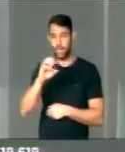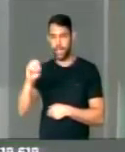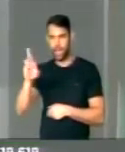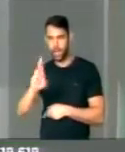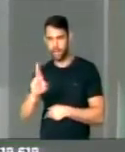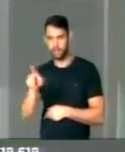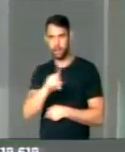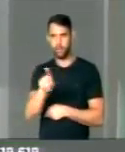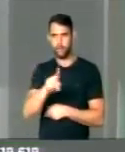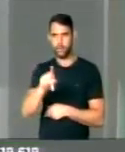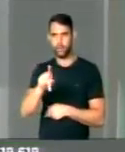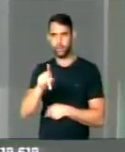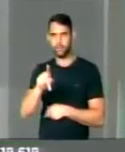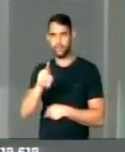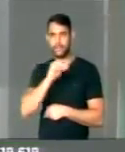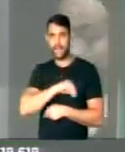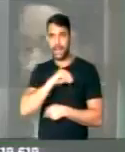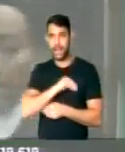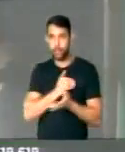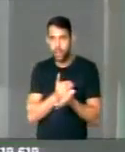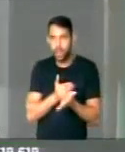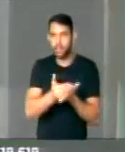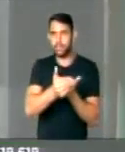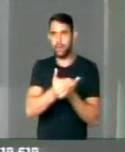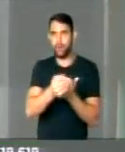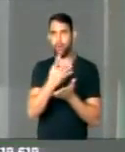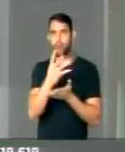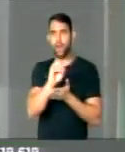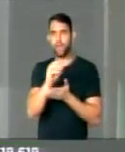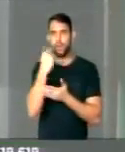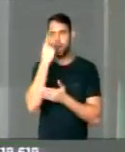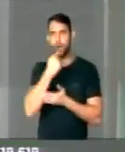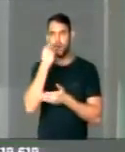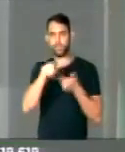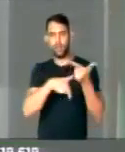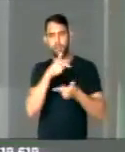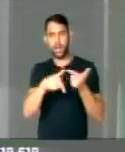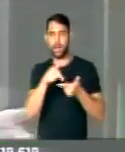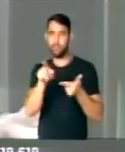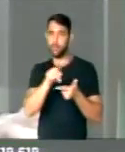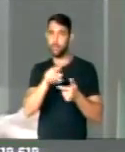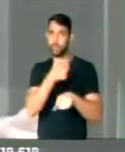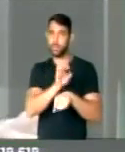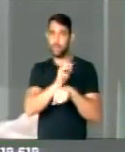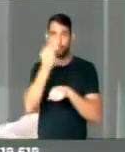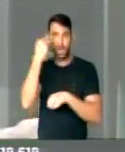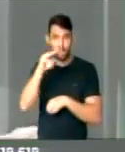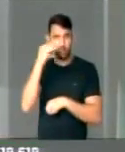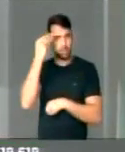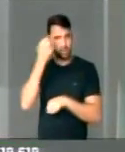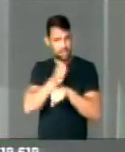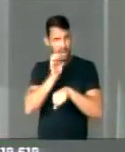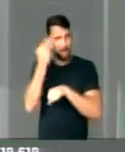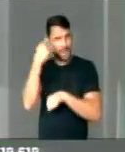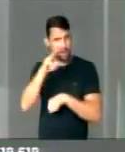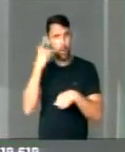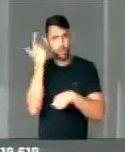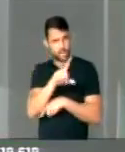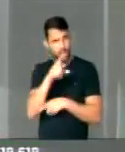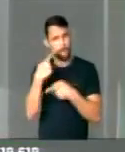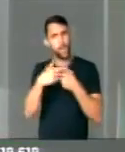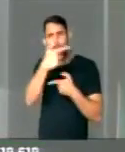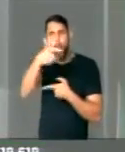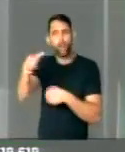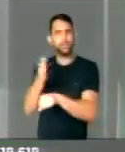5.300 para professor, salário inicial, 40 horas no estado do Maranhão. Se o Maranhão consegue, por que os outros estados